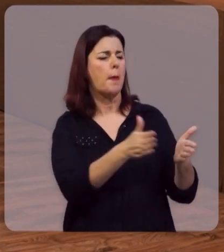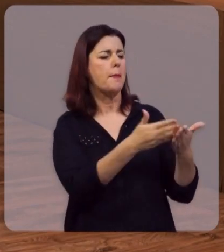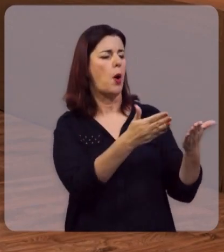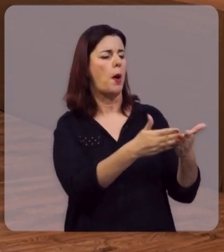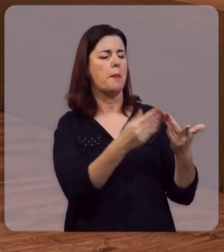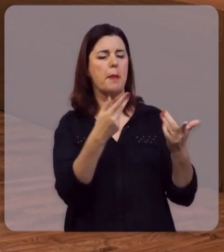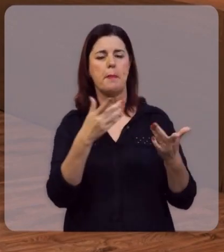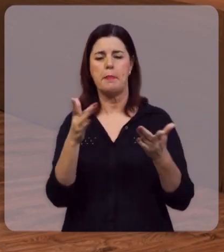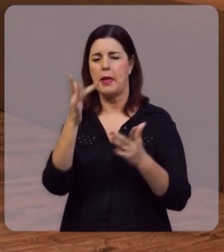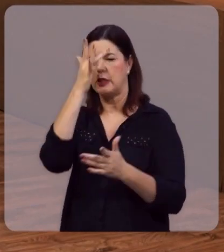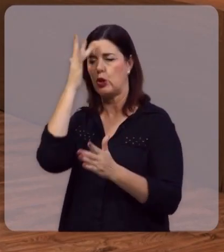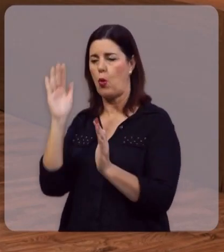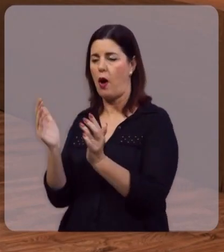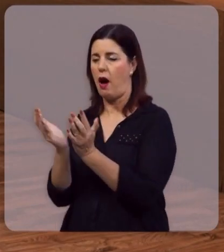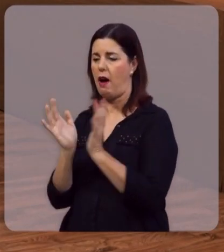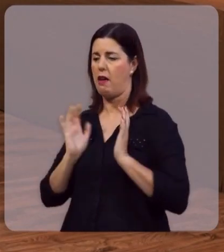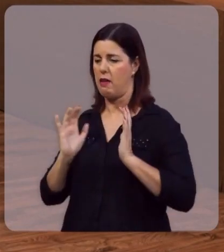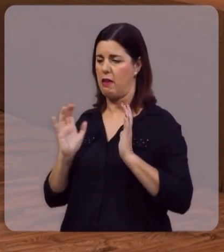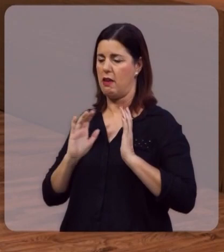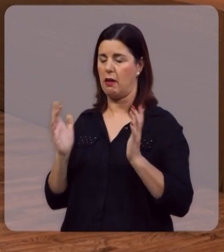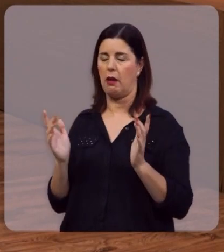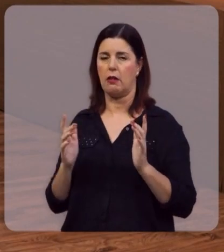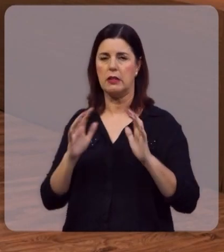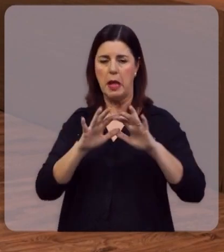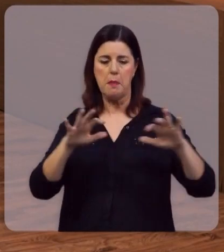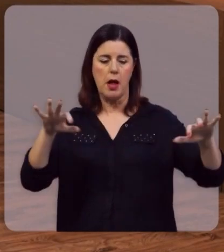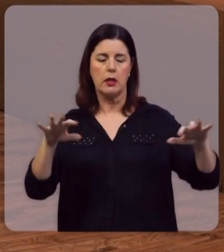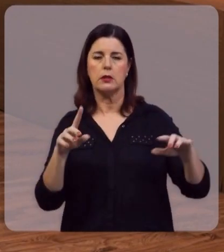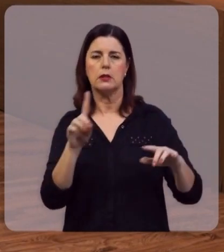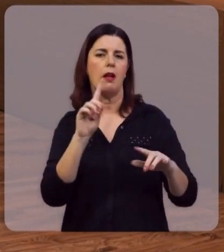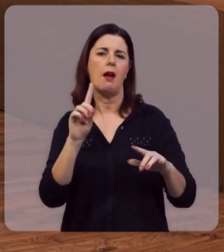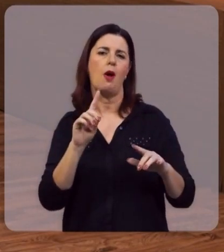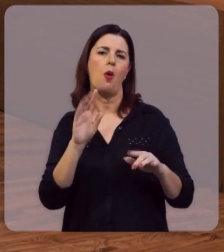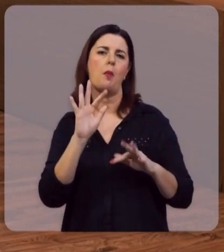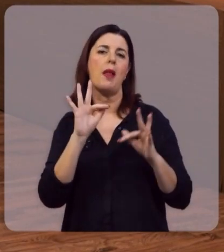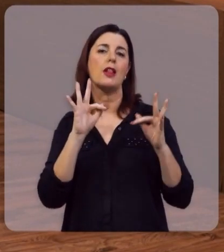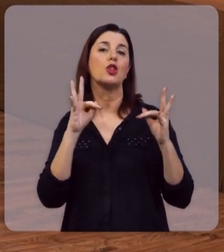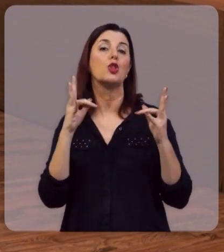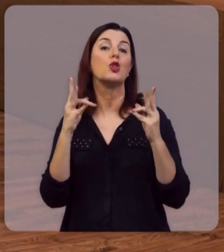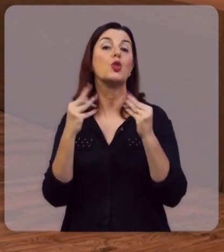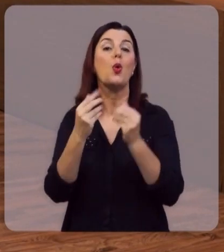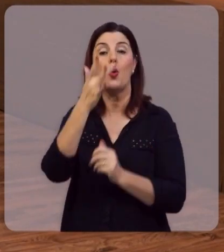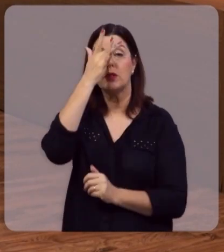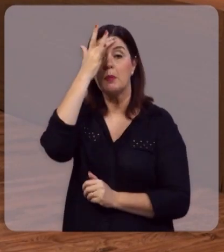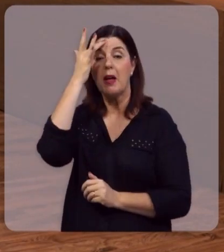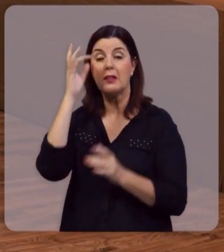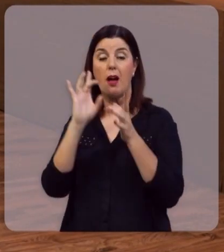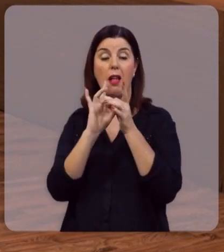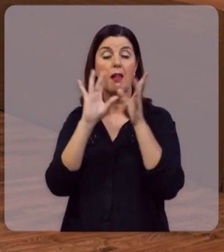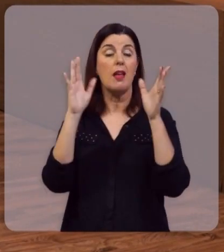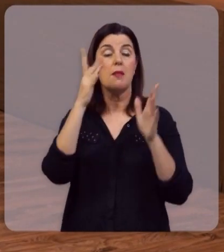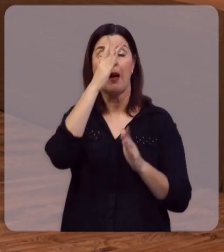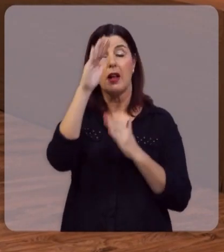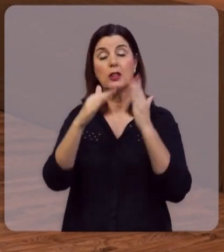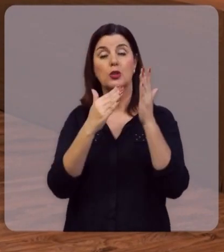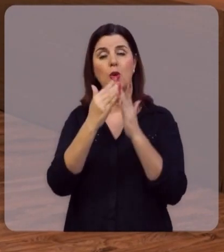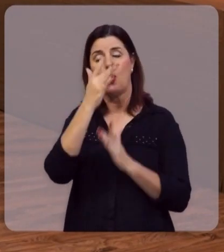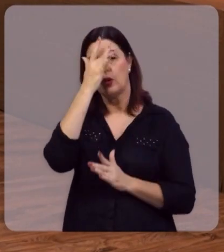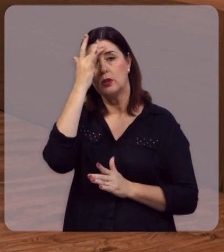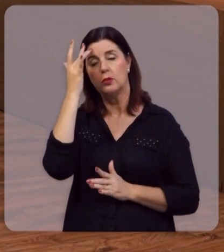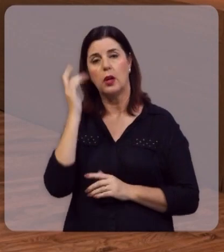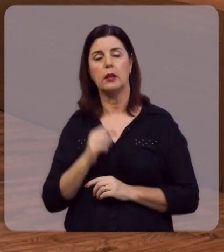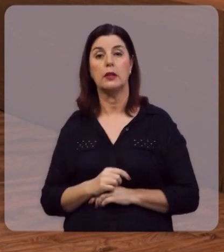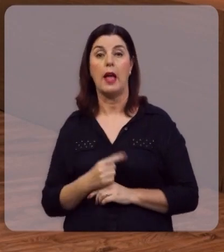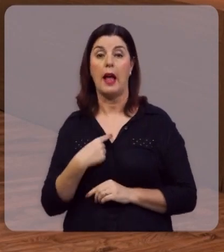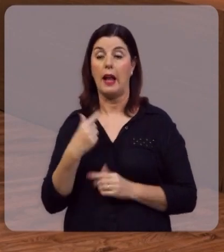dos pobres, não tem acepção de pessoas. A igreja de Deus é um lugar para todos virem, ela é aberta para todos, mas não é